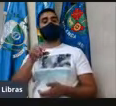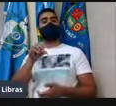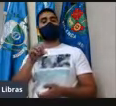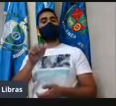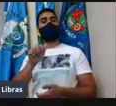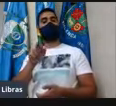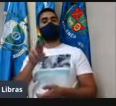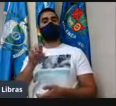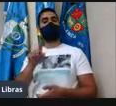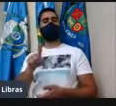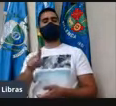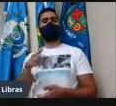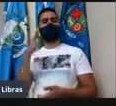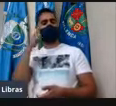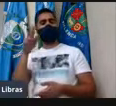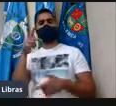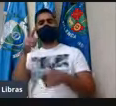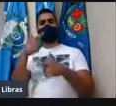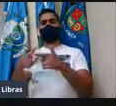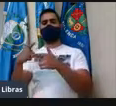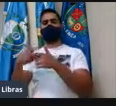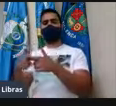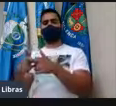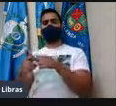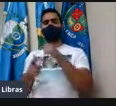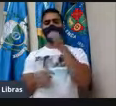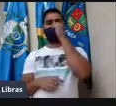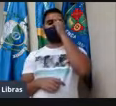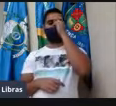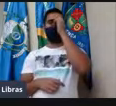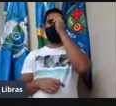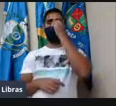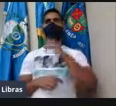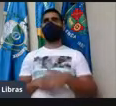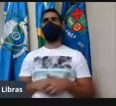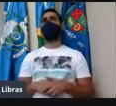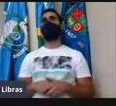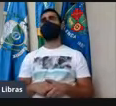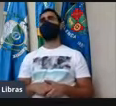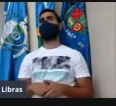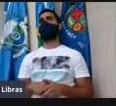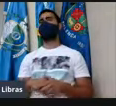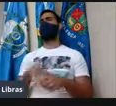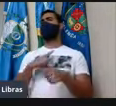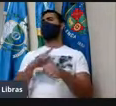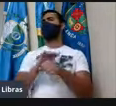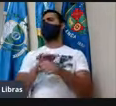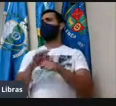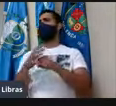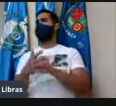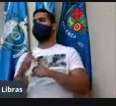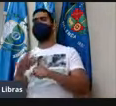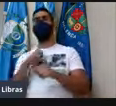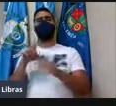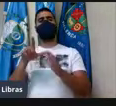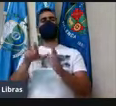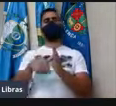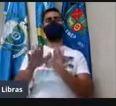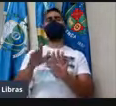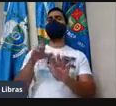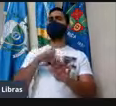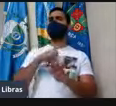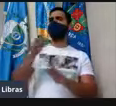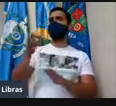eu não vi tantos problemas. Tudo bem agora, por causa dessa pandemia aí, eu até estou vendo, às vezes, está em atraso, tudo, mas eu tenho